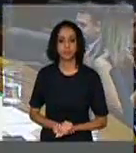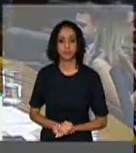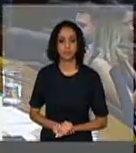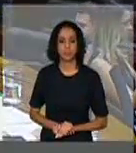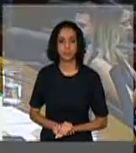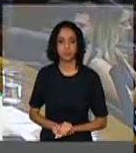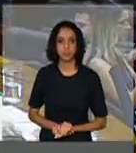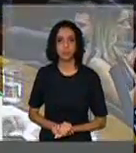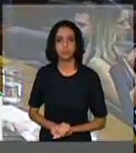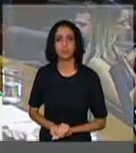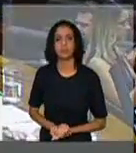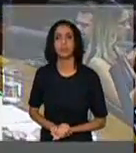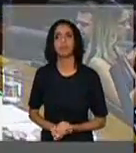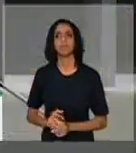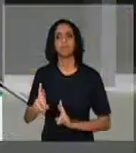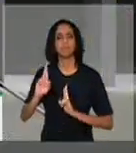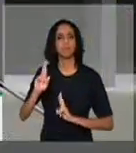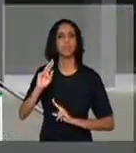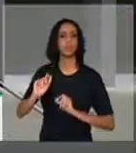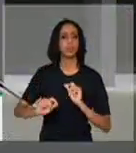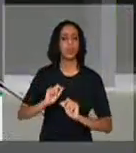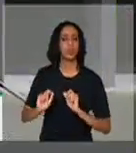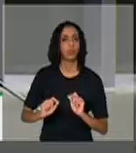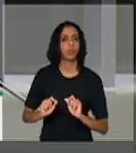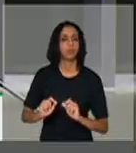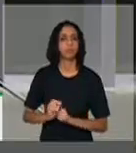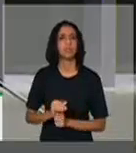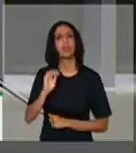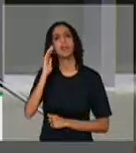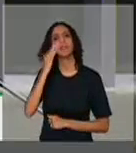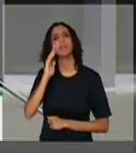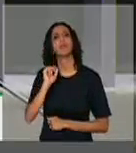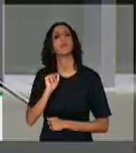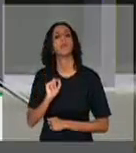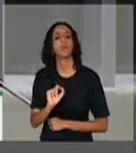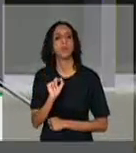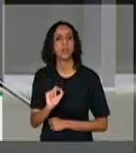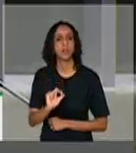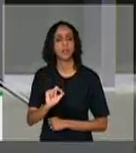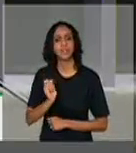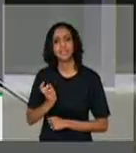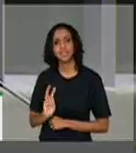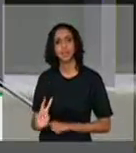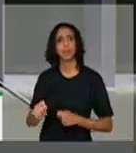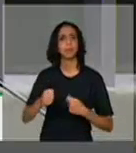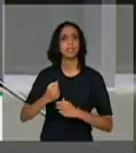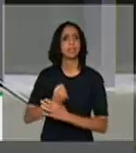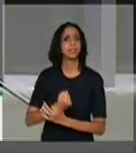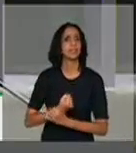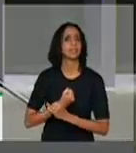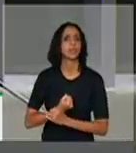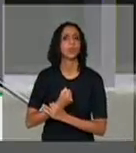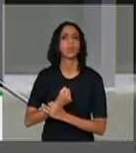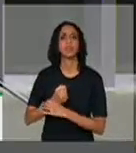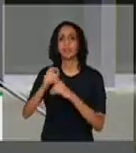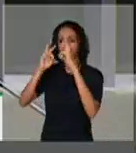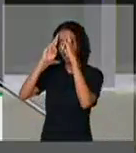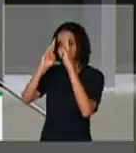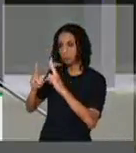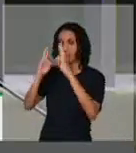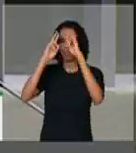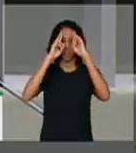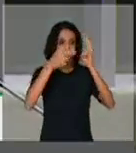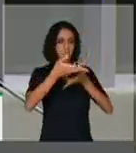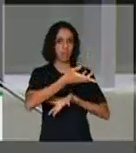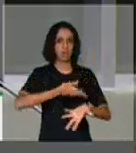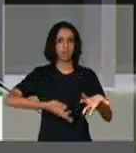Desejamos que, sobre o primado da boa vontade, conquiste-se para sempre a segurança do convívio respeitoso e